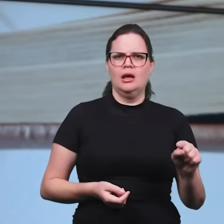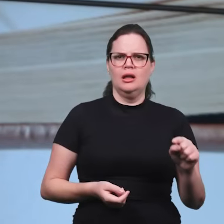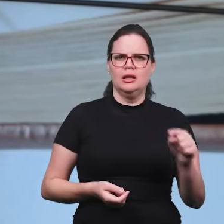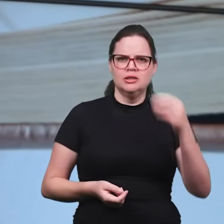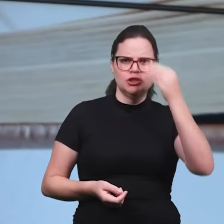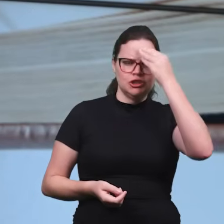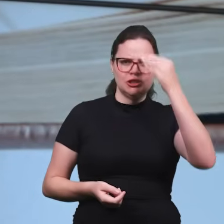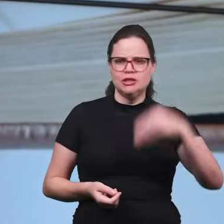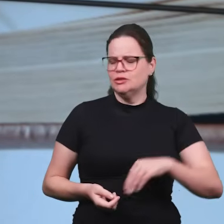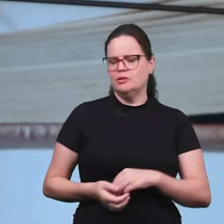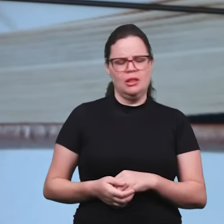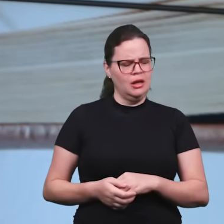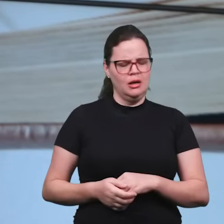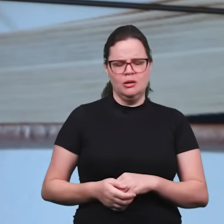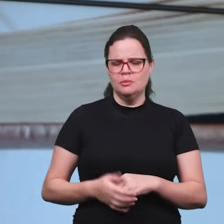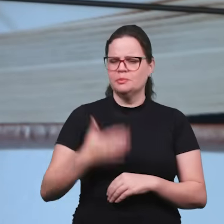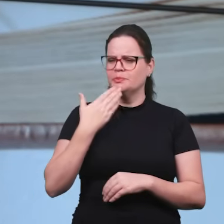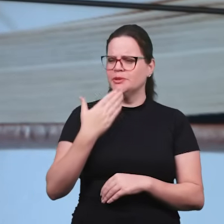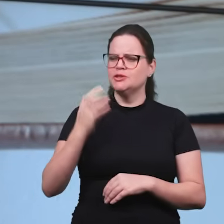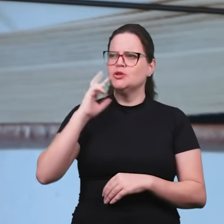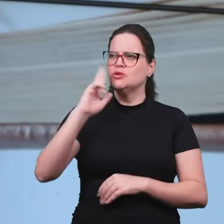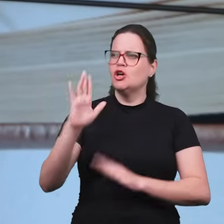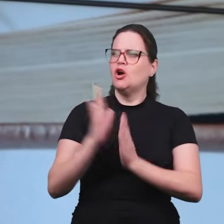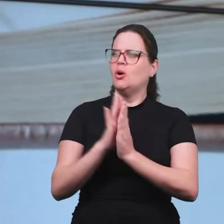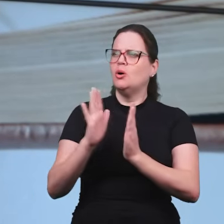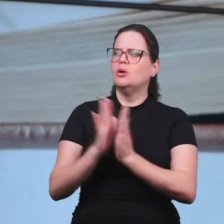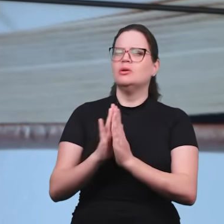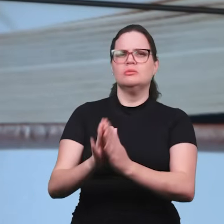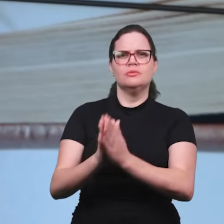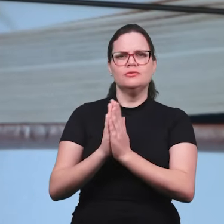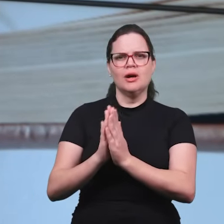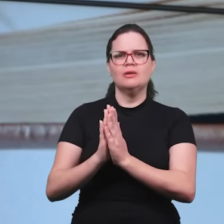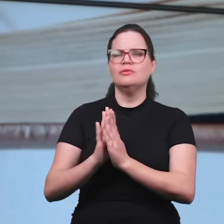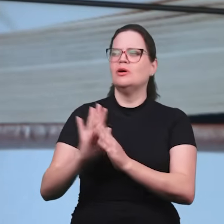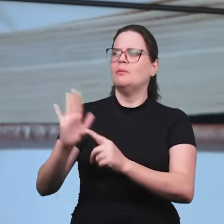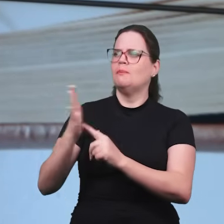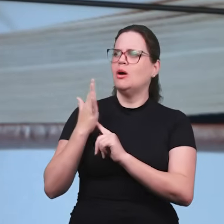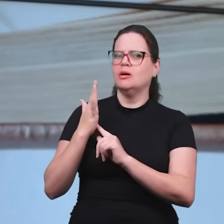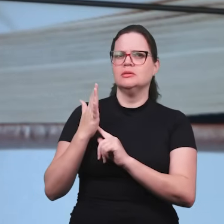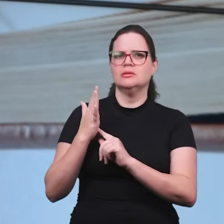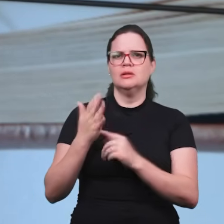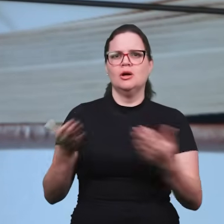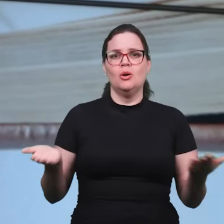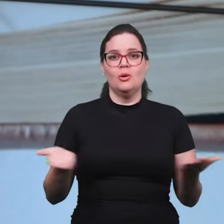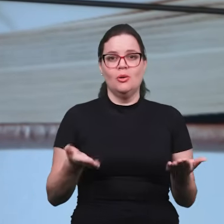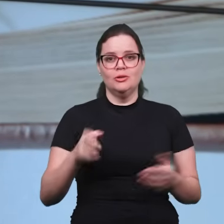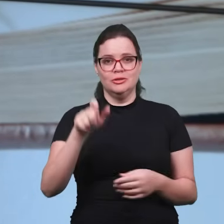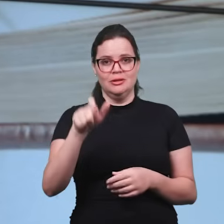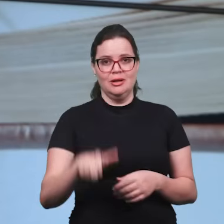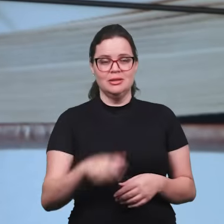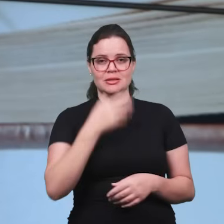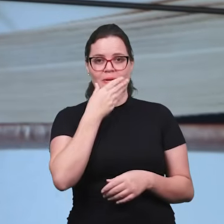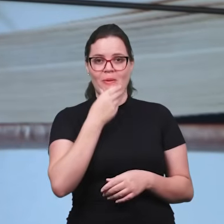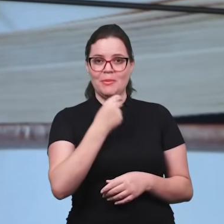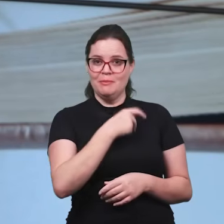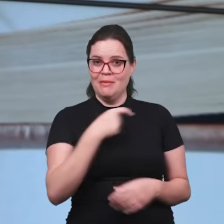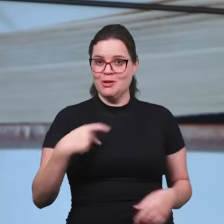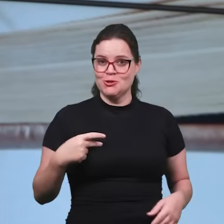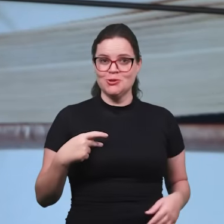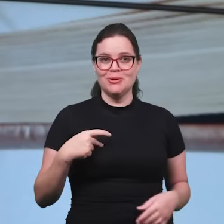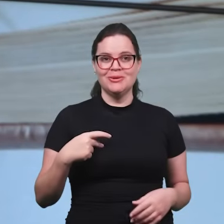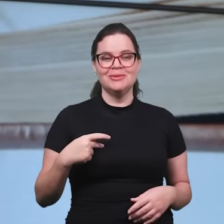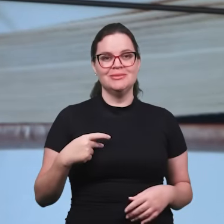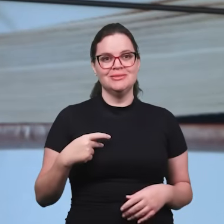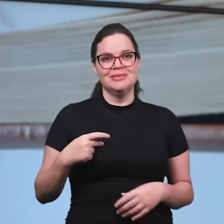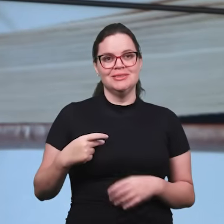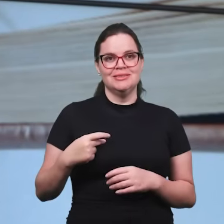daquilo, orou ao Senhor, pediu direção ao Senhor, enfim. Hoje ele é um pastor. Glória a Deus. Entendeu? Aleluia.